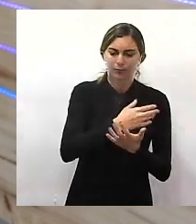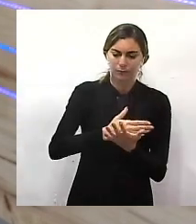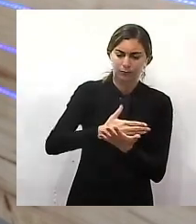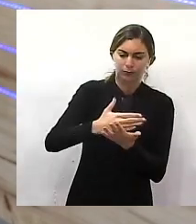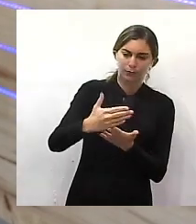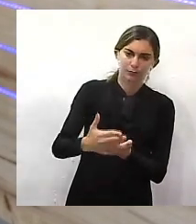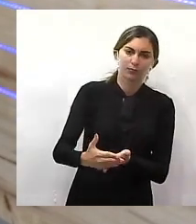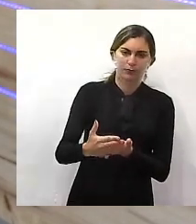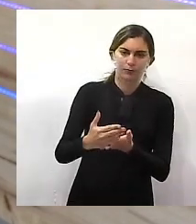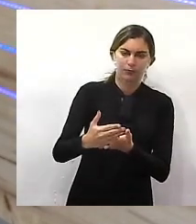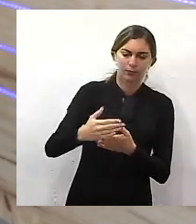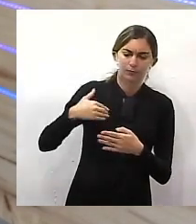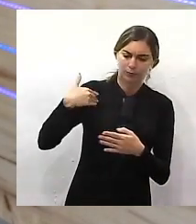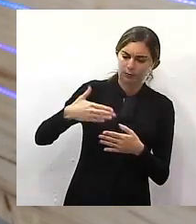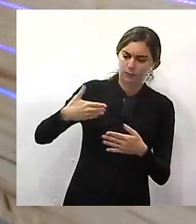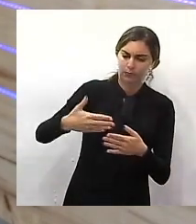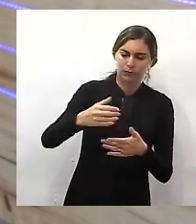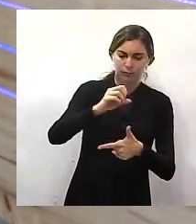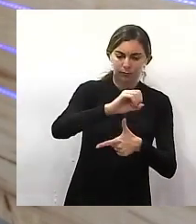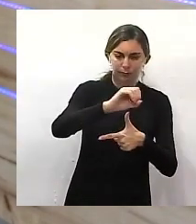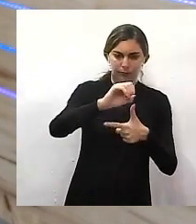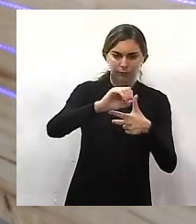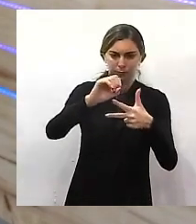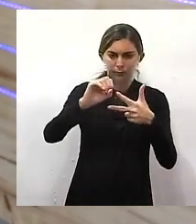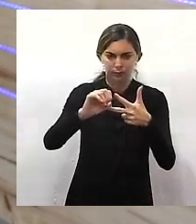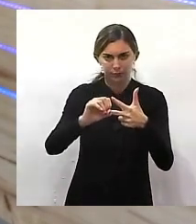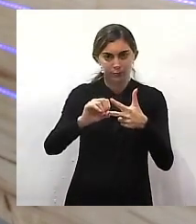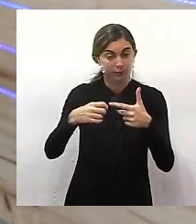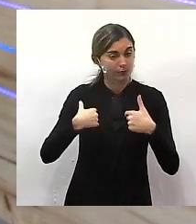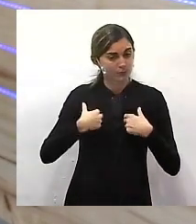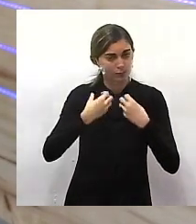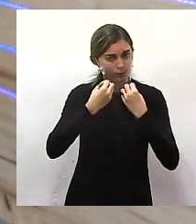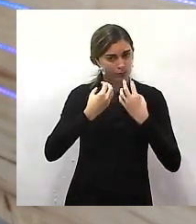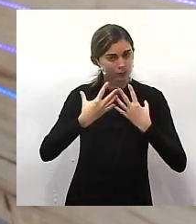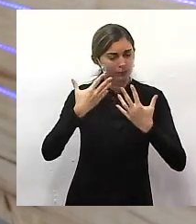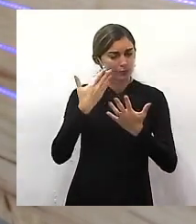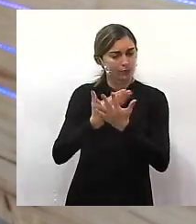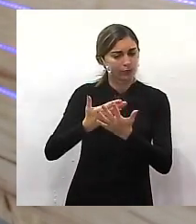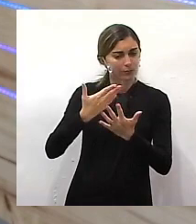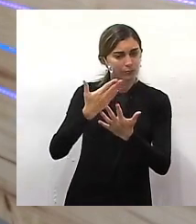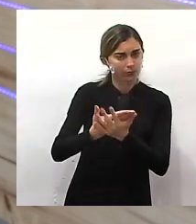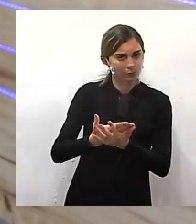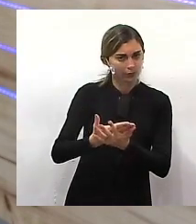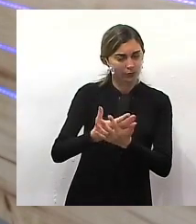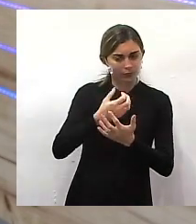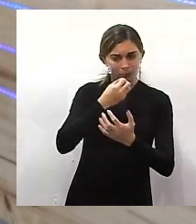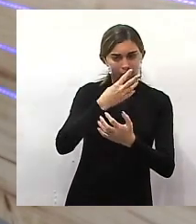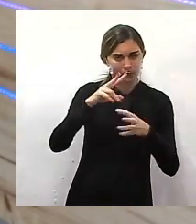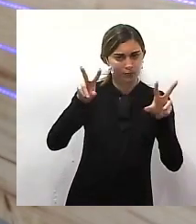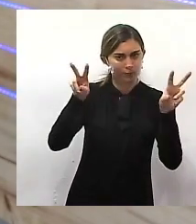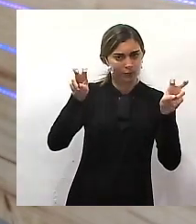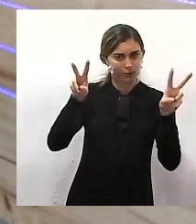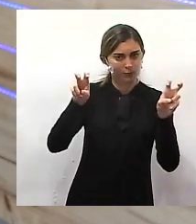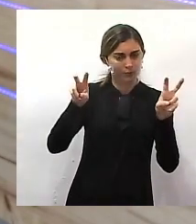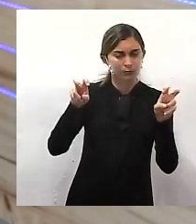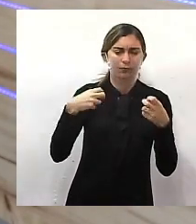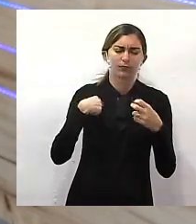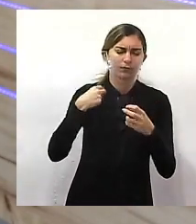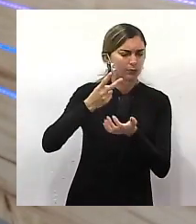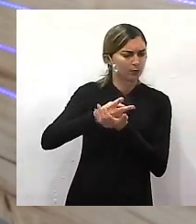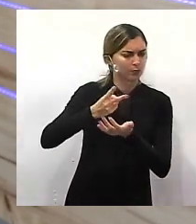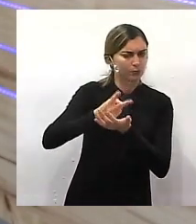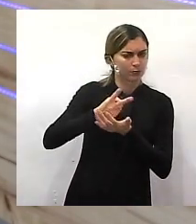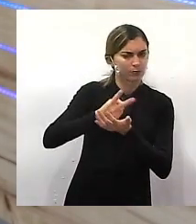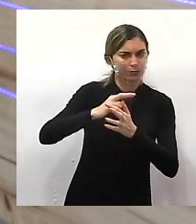a maratona Enem, então esta é uma boa aula aí, com um bom conteúdo que sempre está presente aí